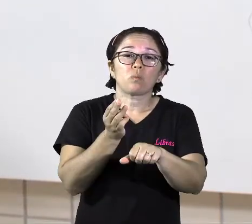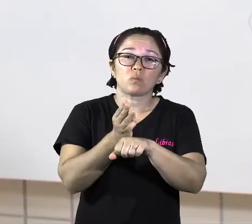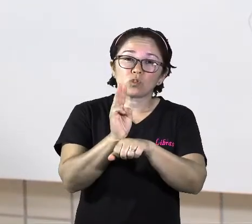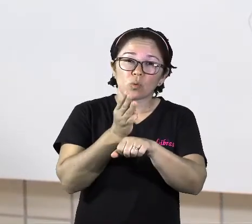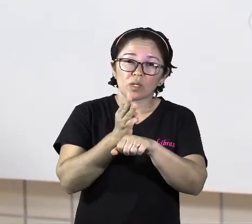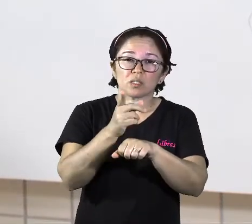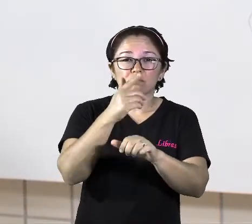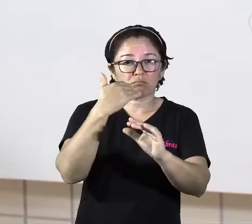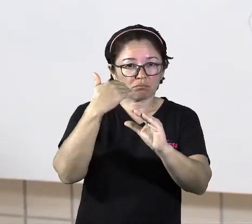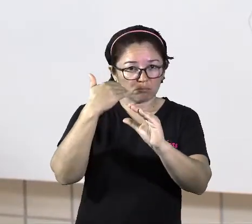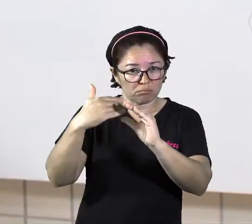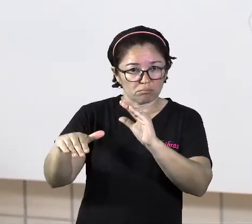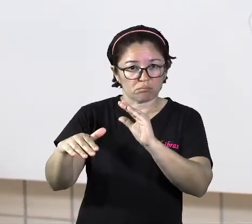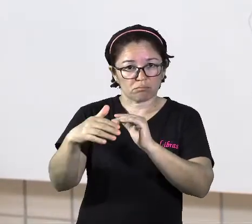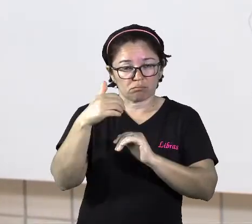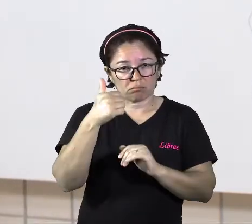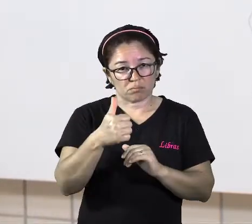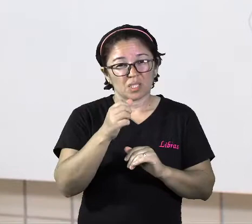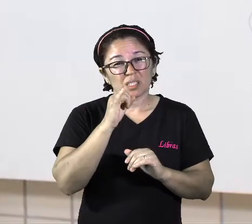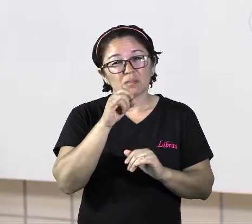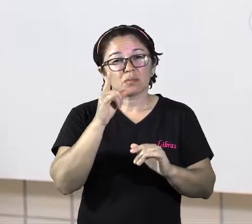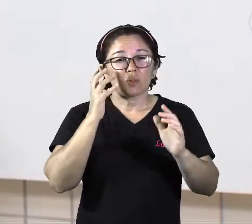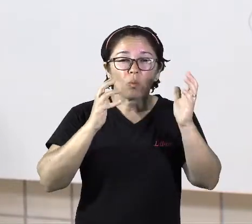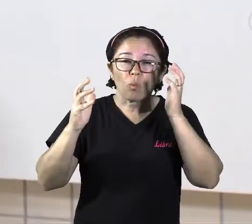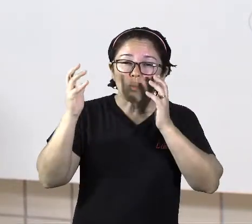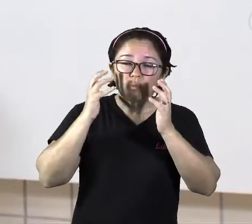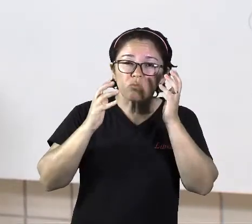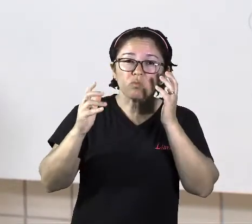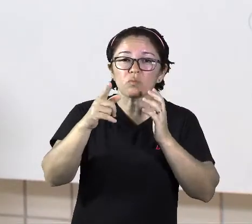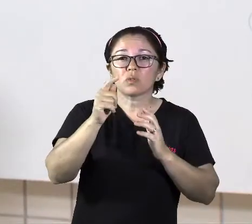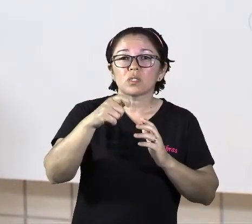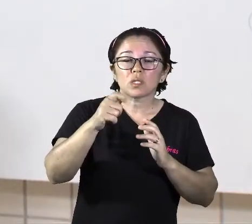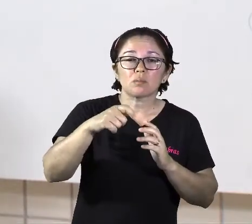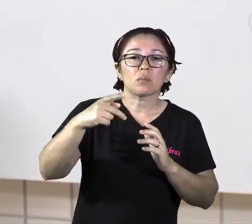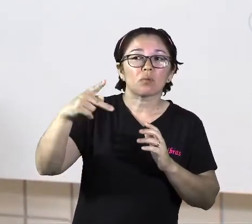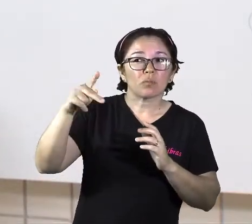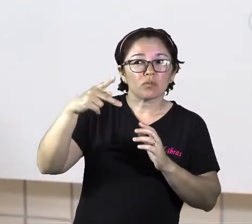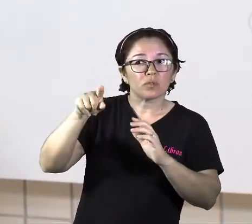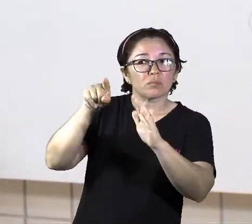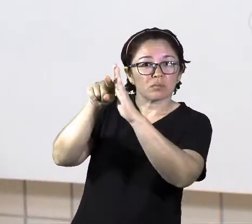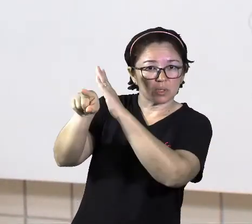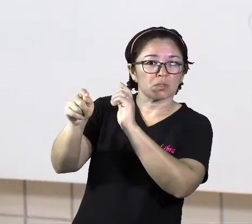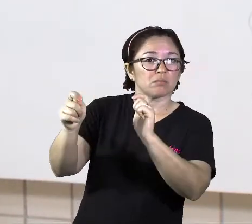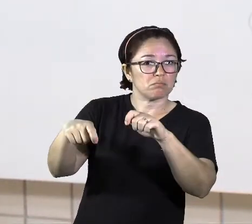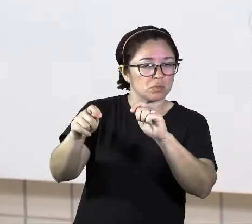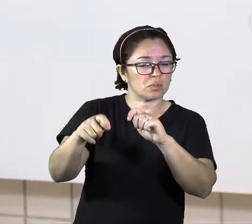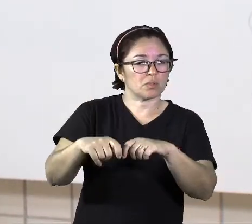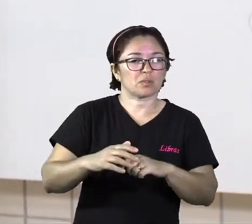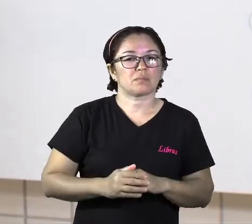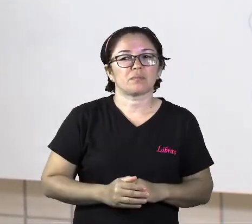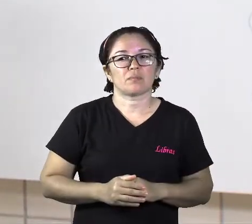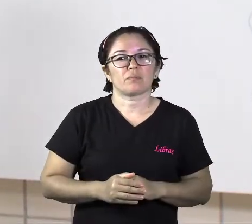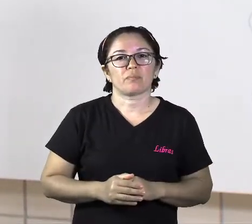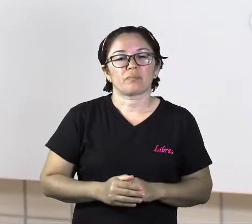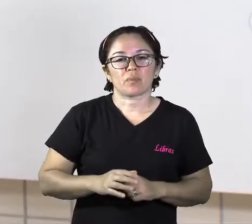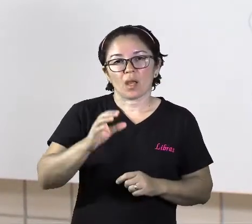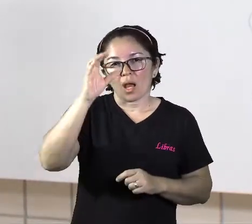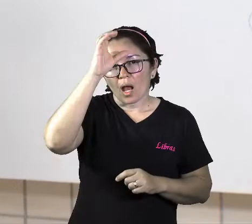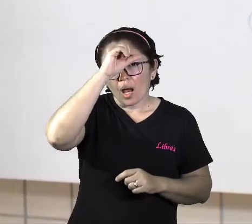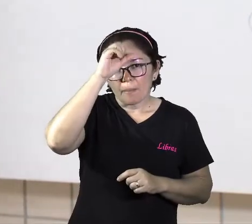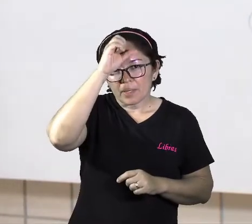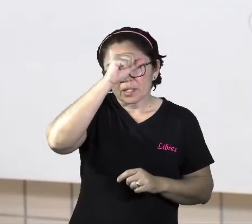também, procure o seu professor. Então, nós trabalhamos fotodenúncias e agora nós vamos a outro tema. Nós